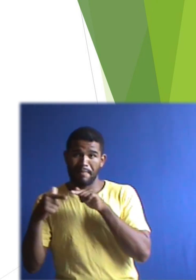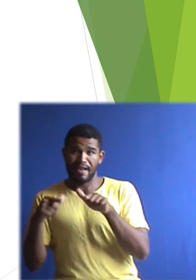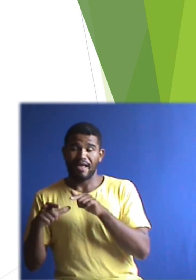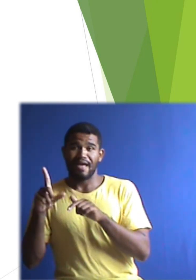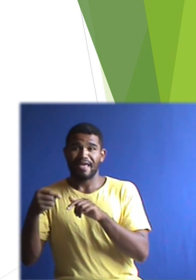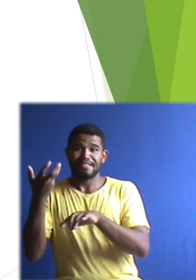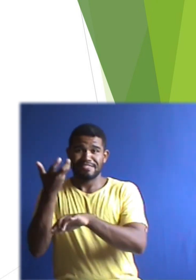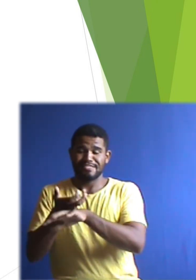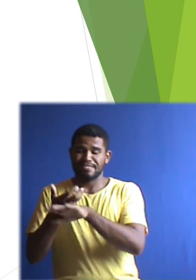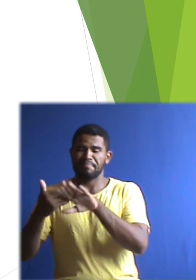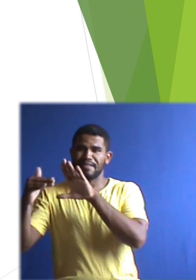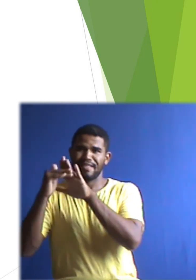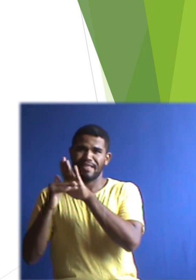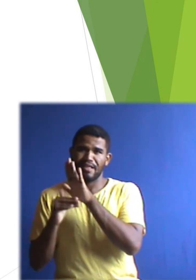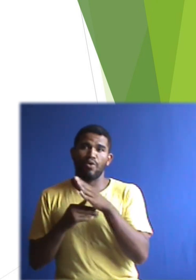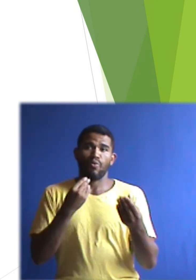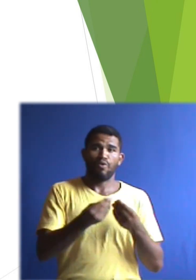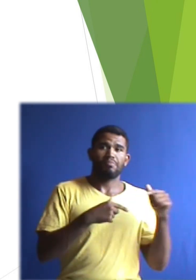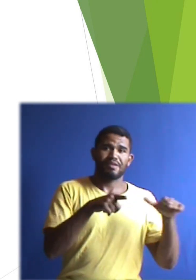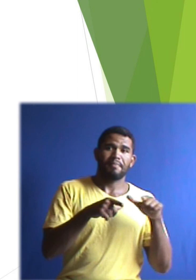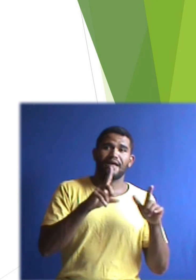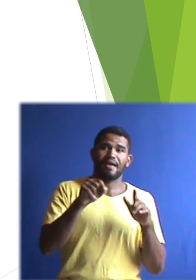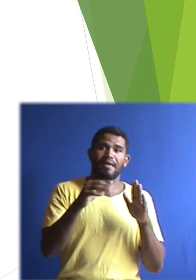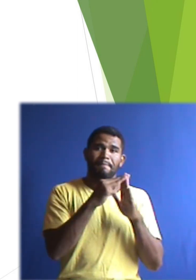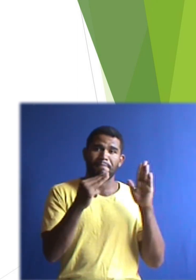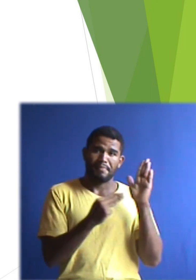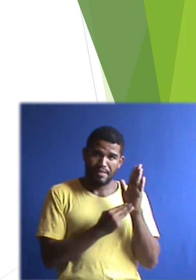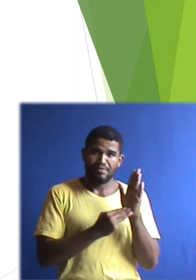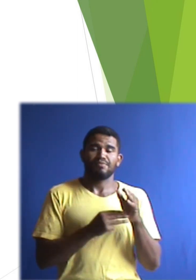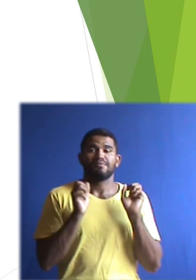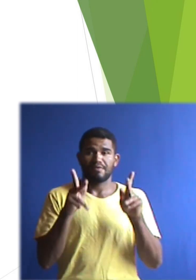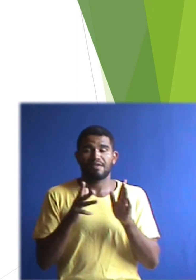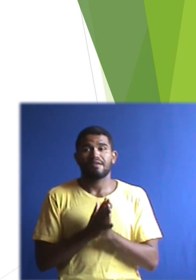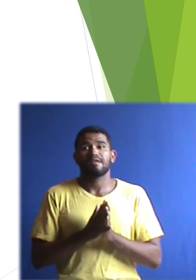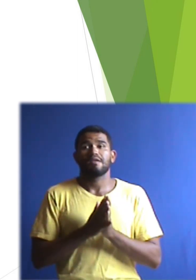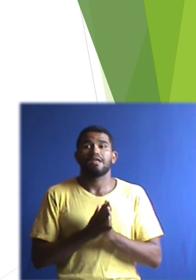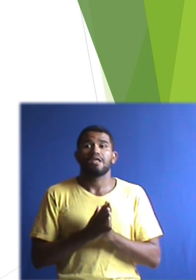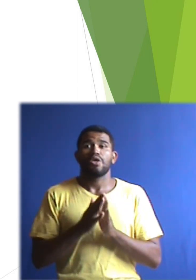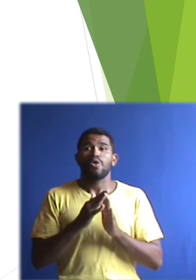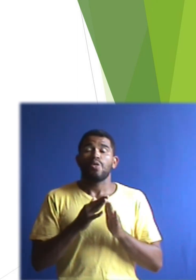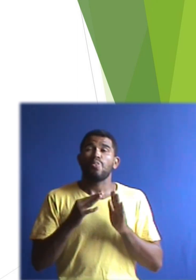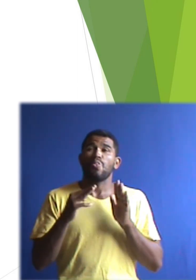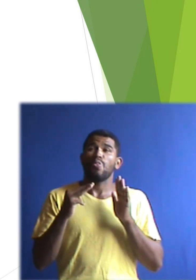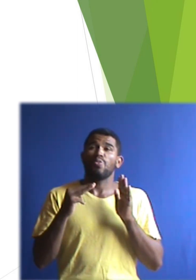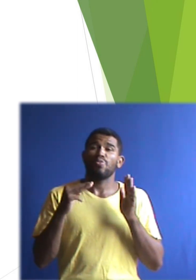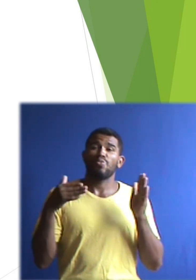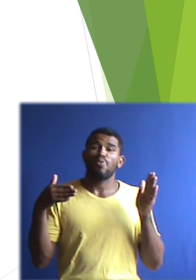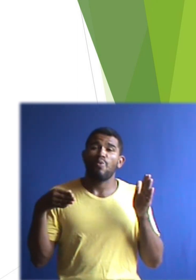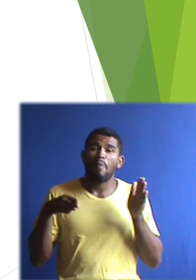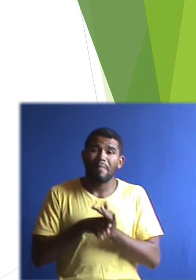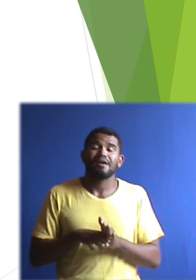é conteúdo. Como trabalhar é método. No máximo, esses currículos eles